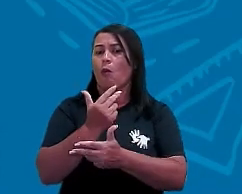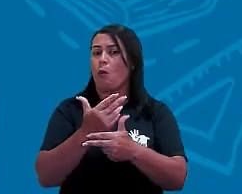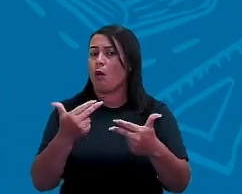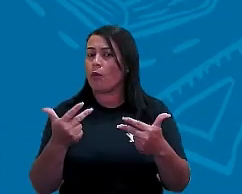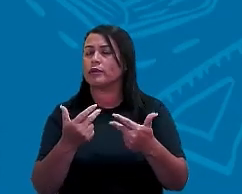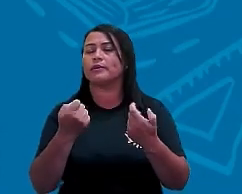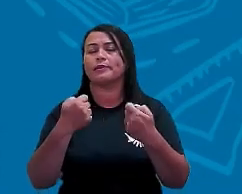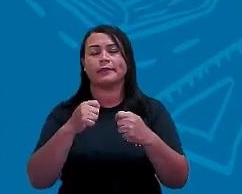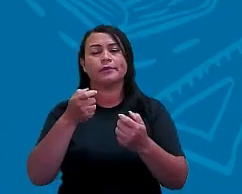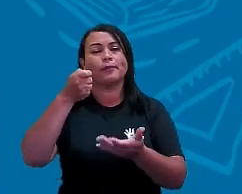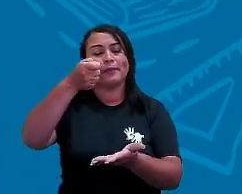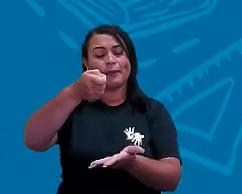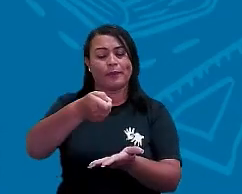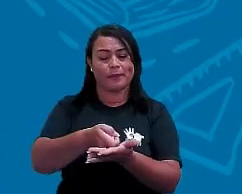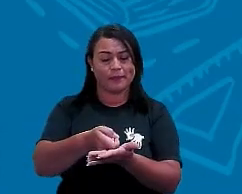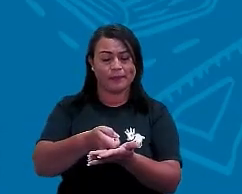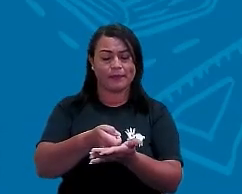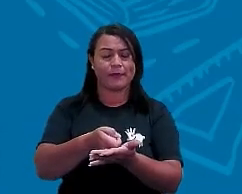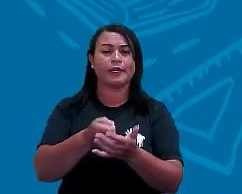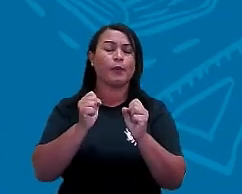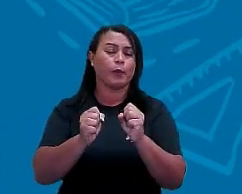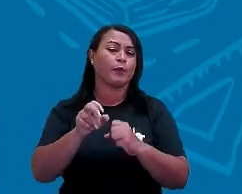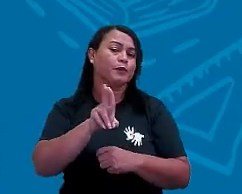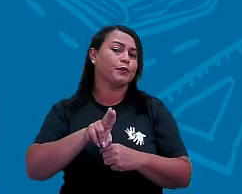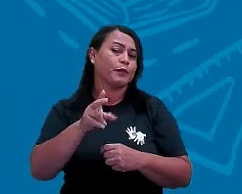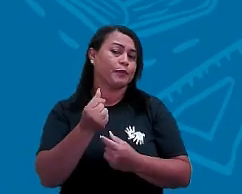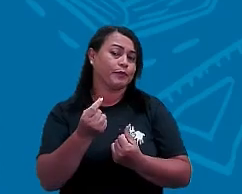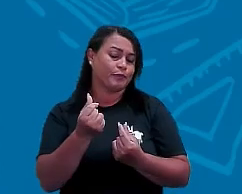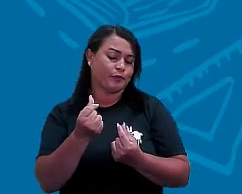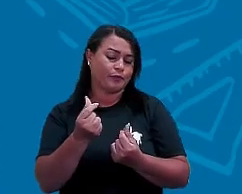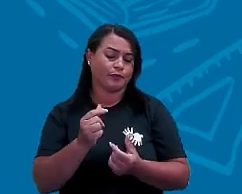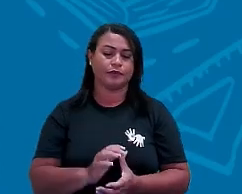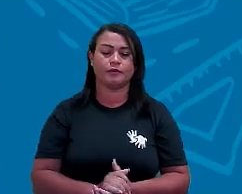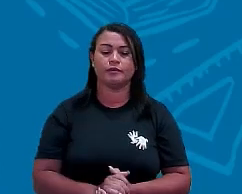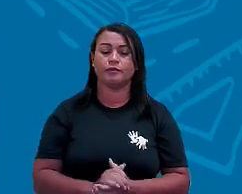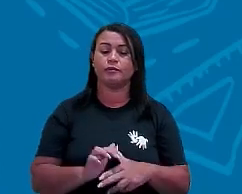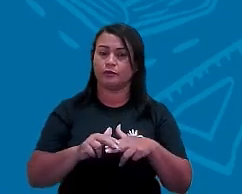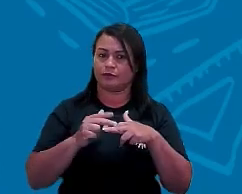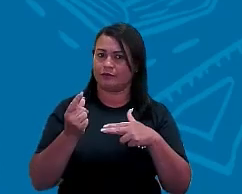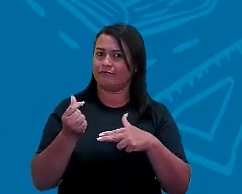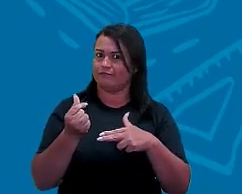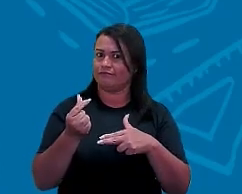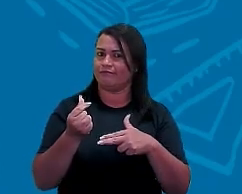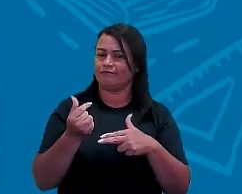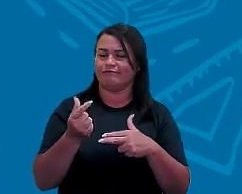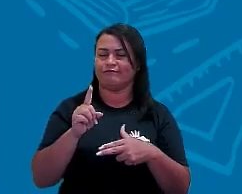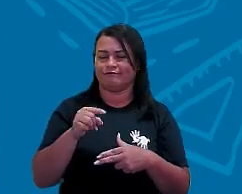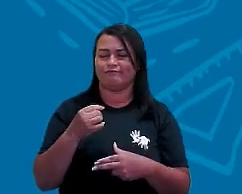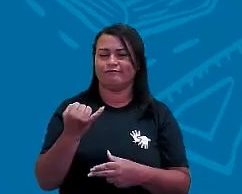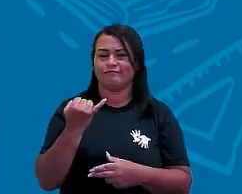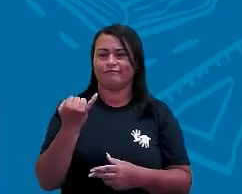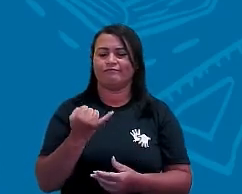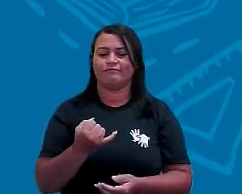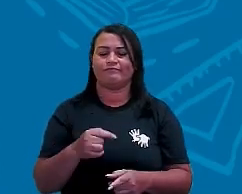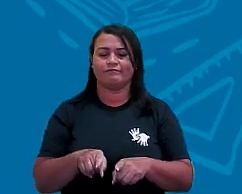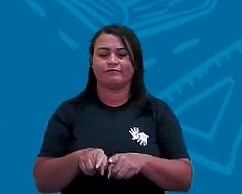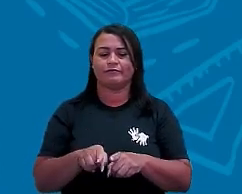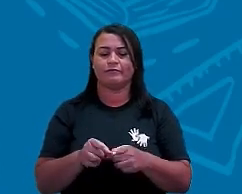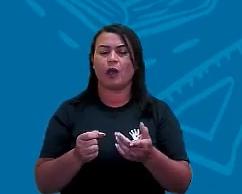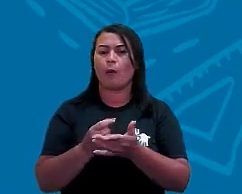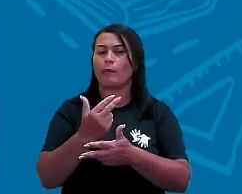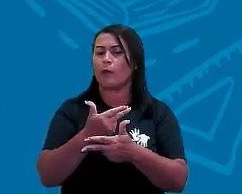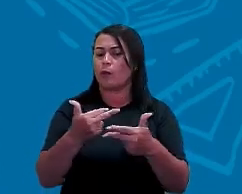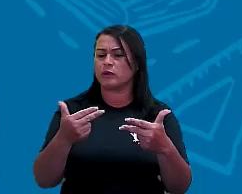coisa, eu preciso pagar e aí eu posso usar o dinheiro, tá certo? Para isso que o dinheiro serve, para comprar algumas coisas. Mas só